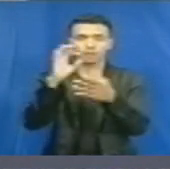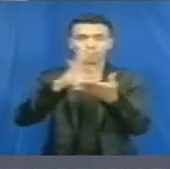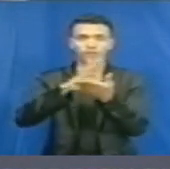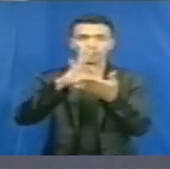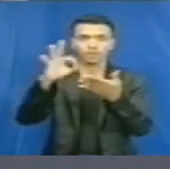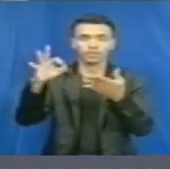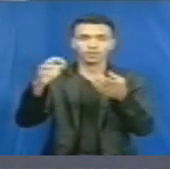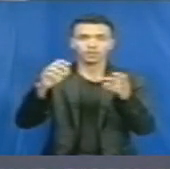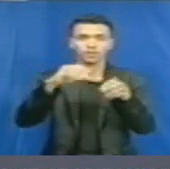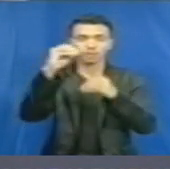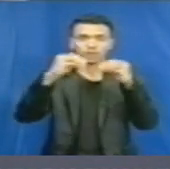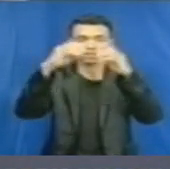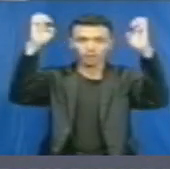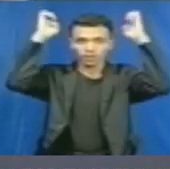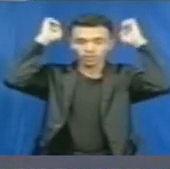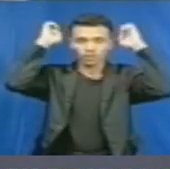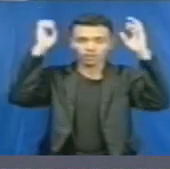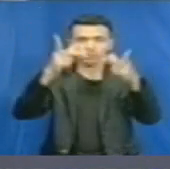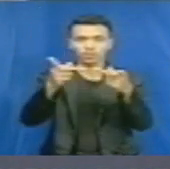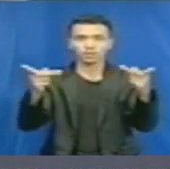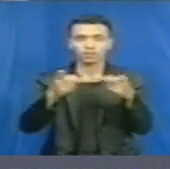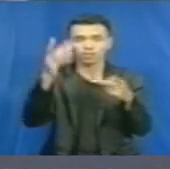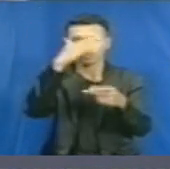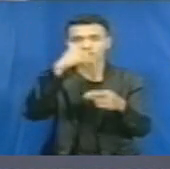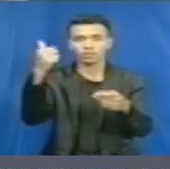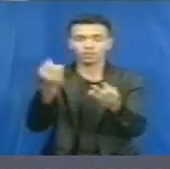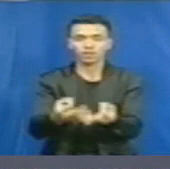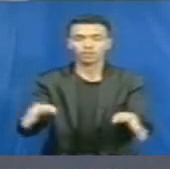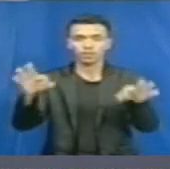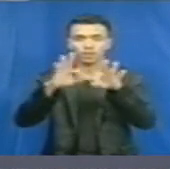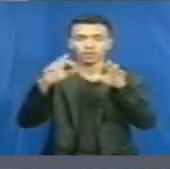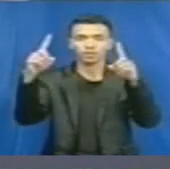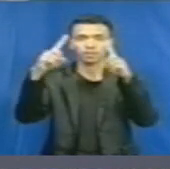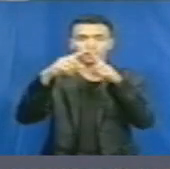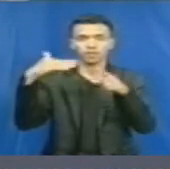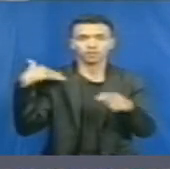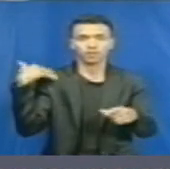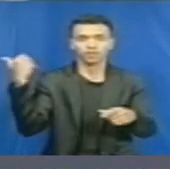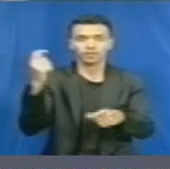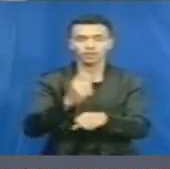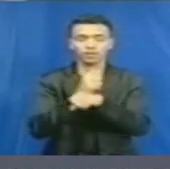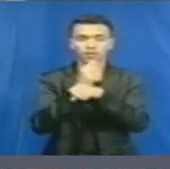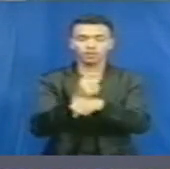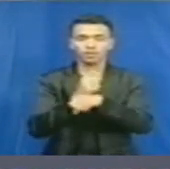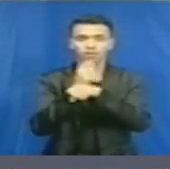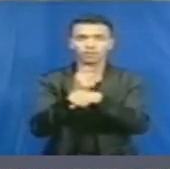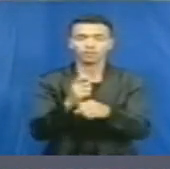Formação com a educação, turismo, importante bafo em seis municípios a Touro.